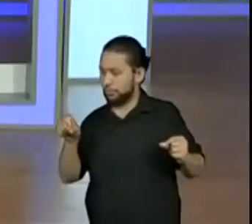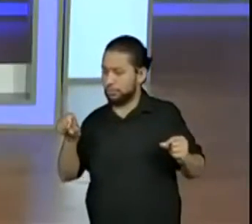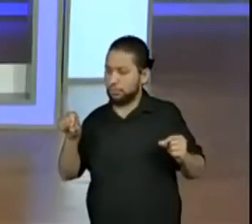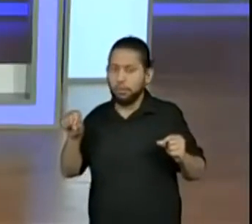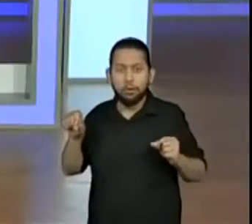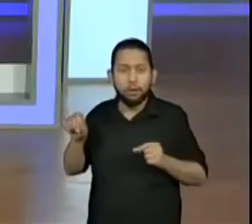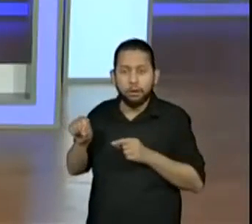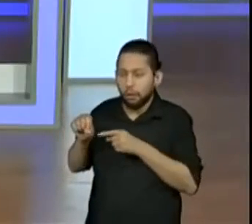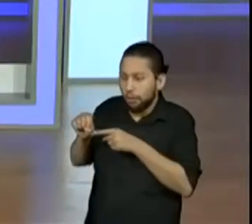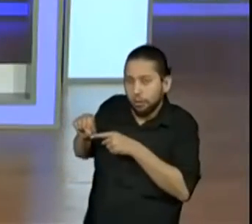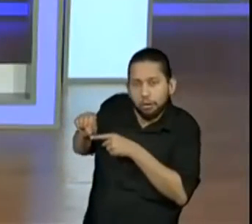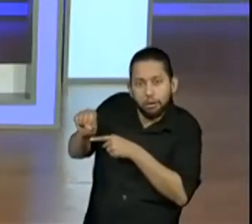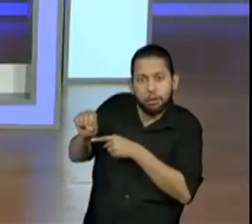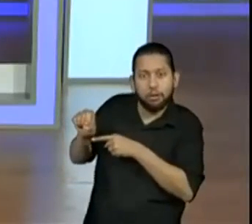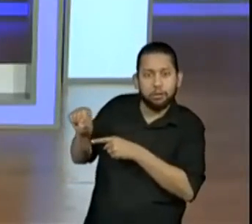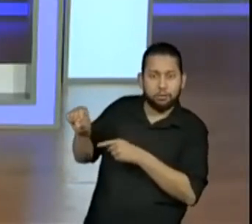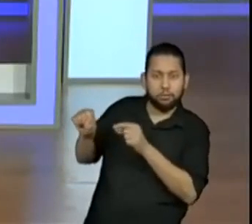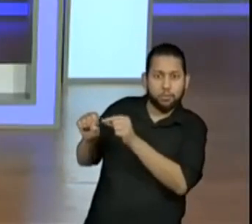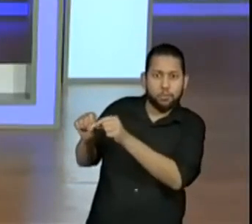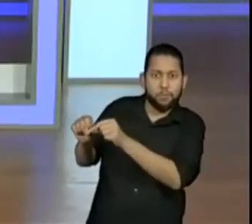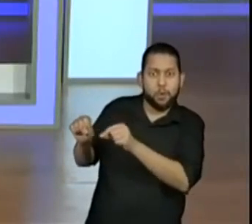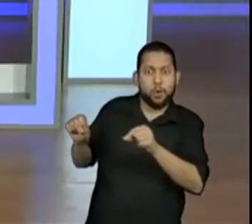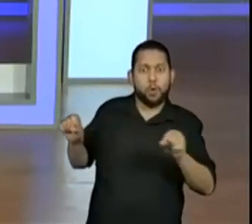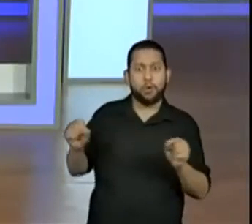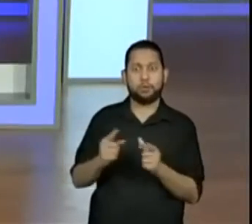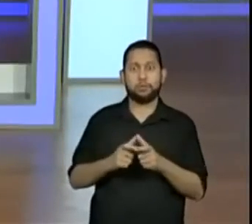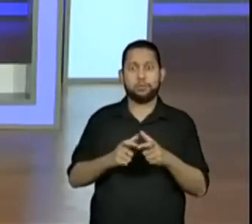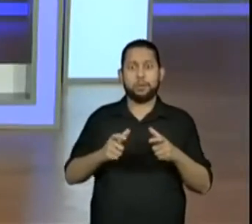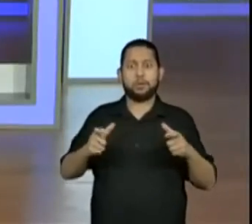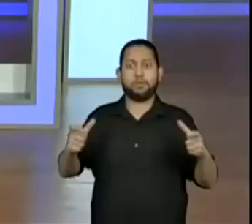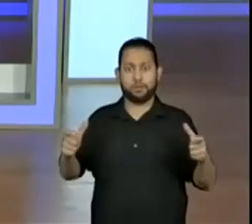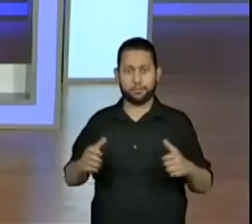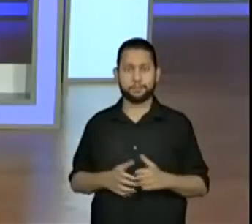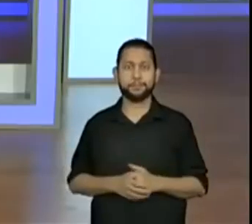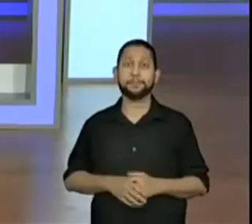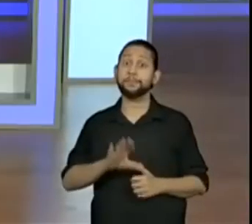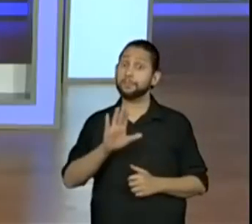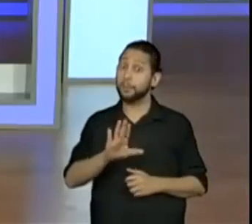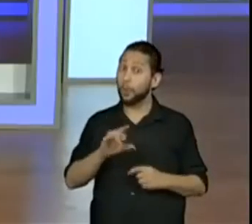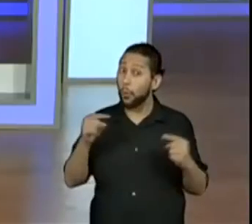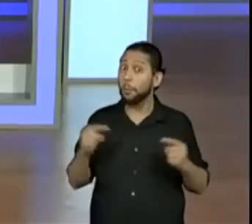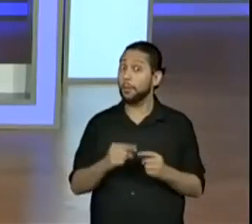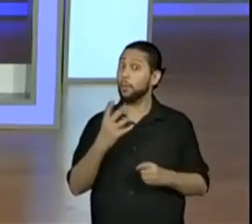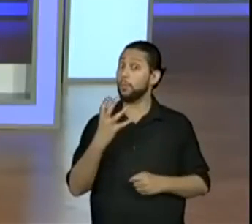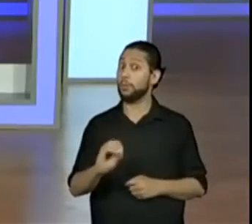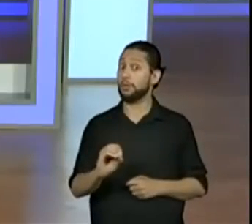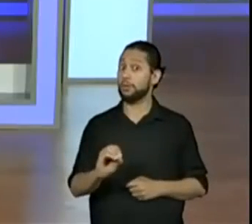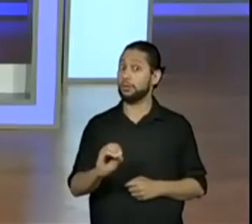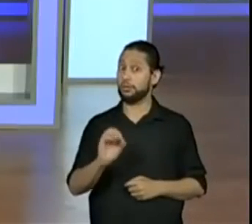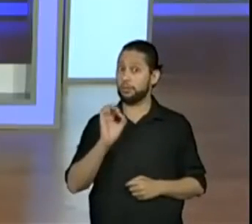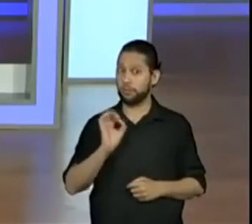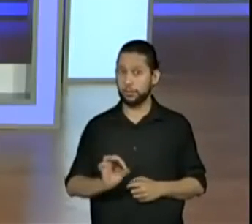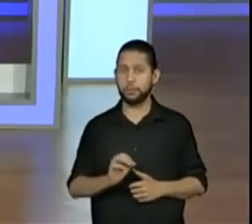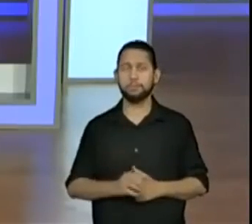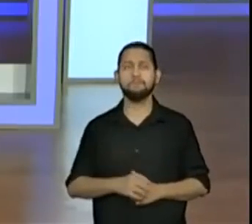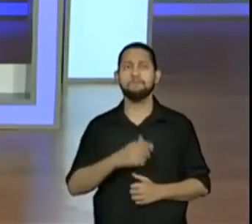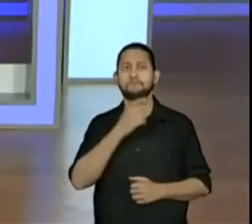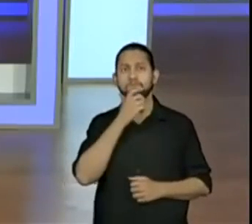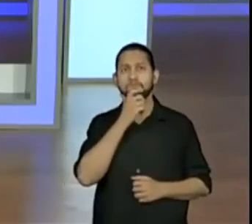para um outro formato continuamos com 40 m de cerca